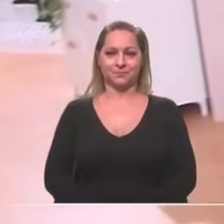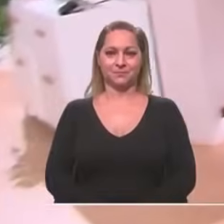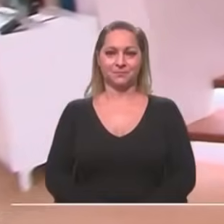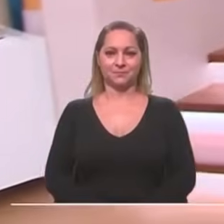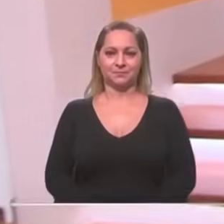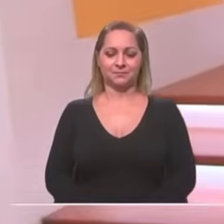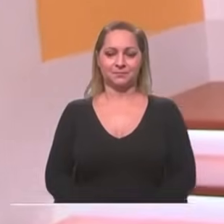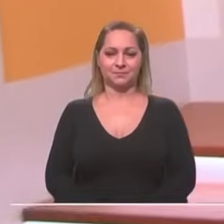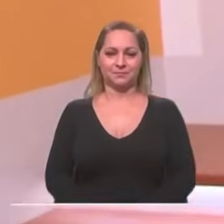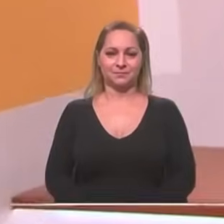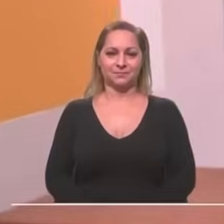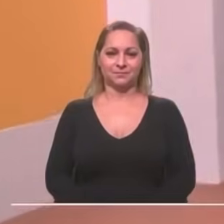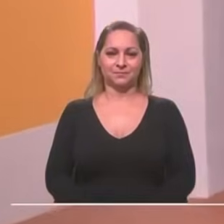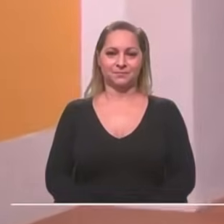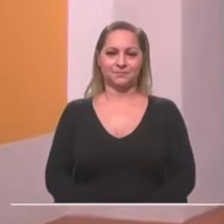seguir à porta. Aí.